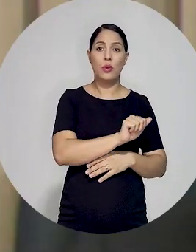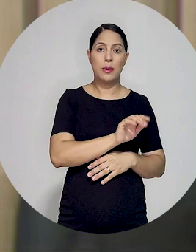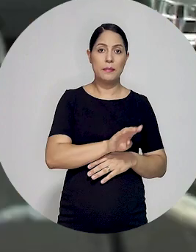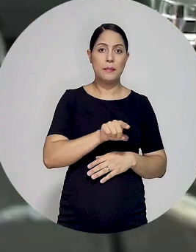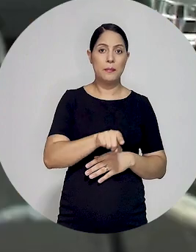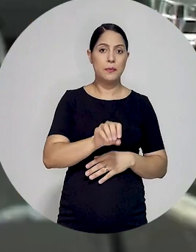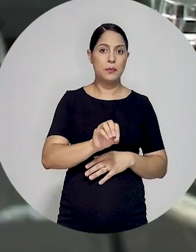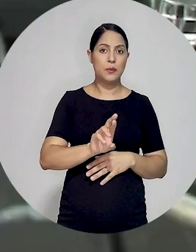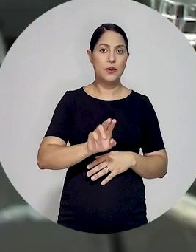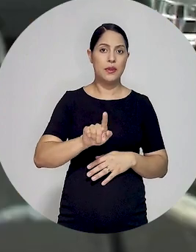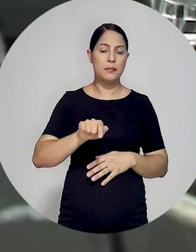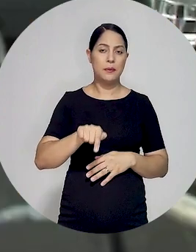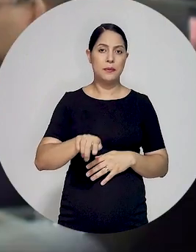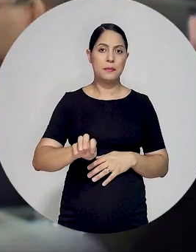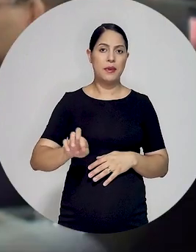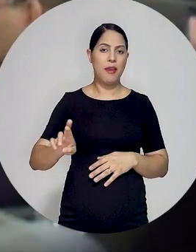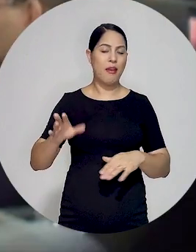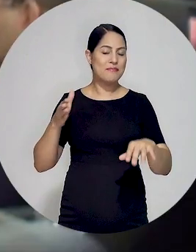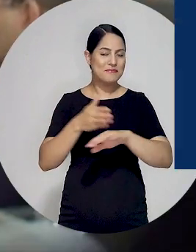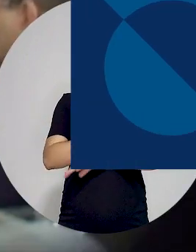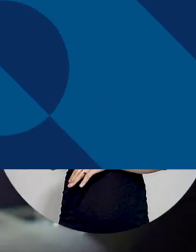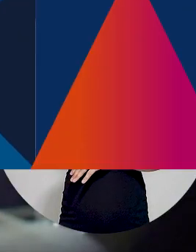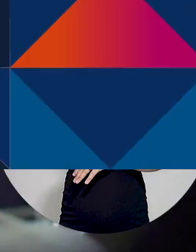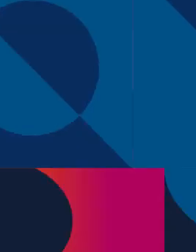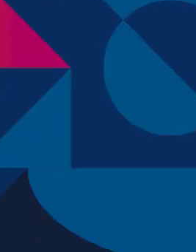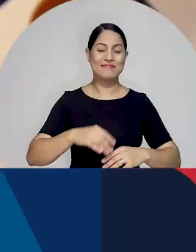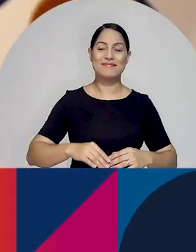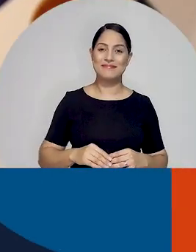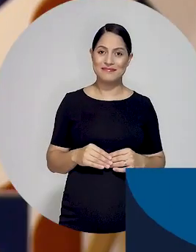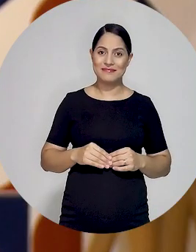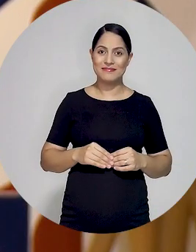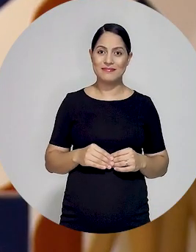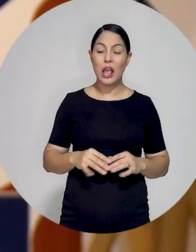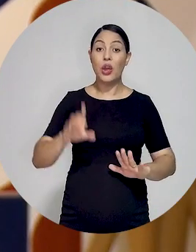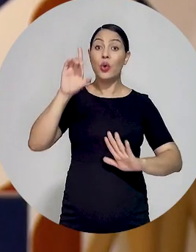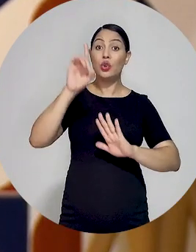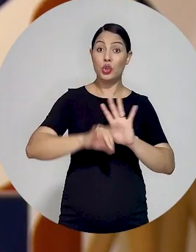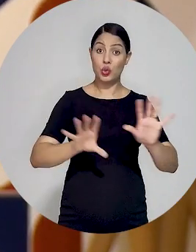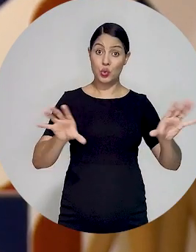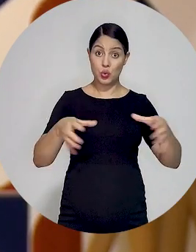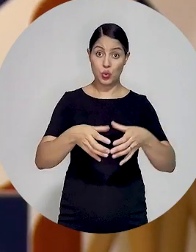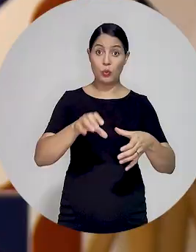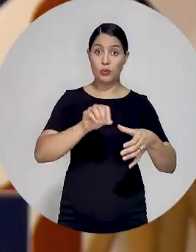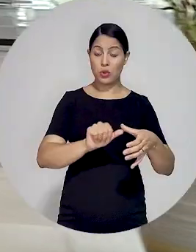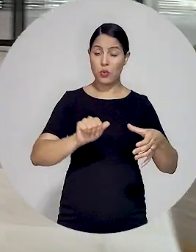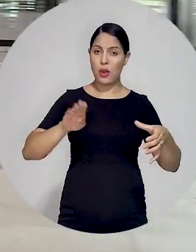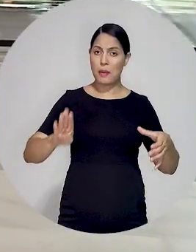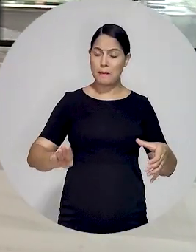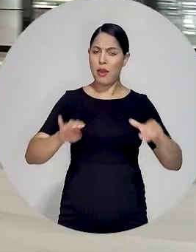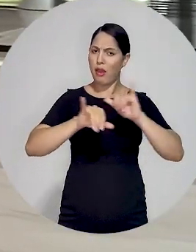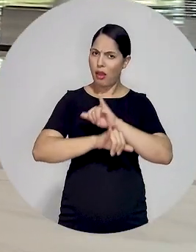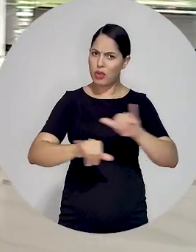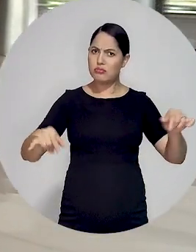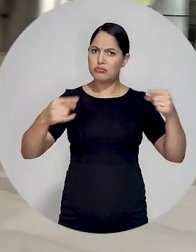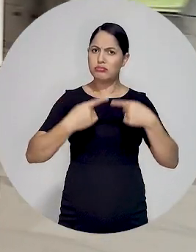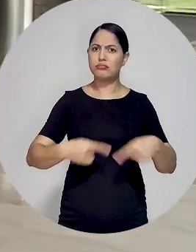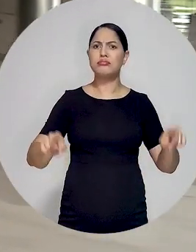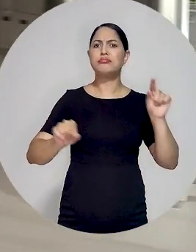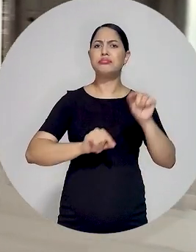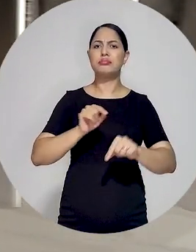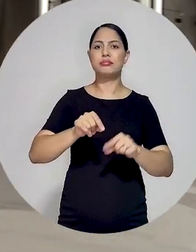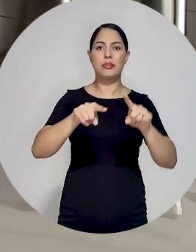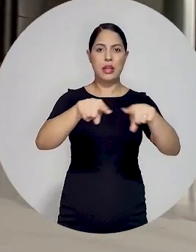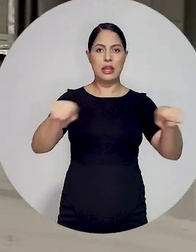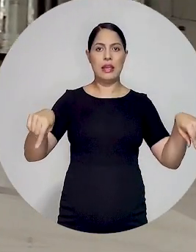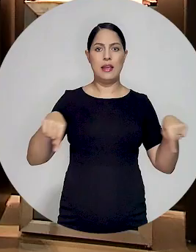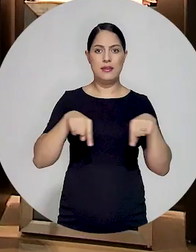em oab.org.br. Acesse e saiba mais. A diretoria do Conselho Federal da OAB inaugurou a nova